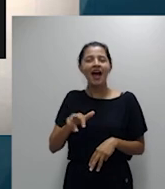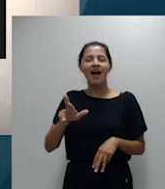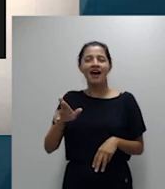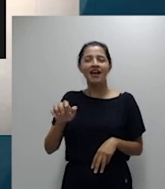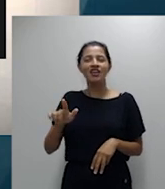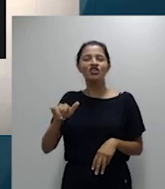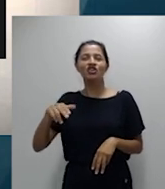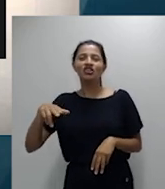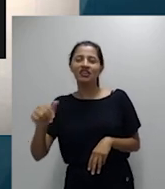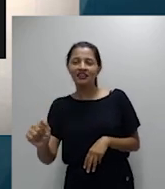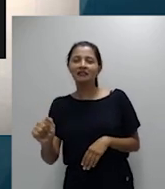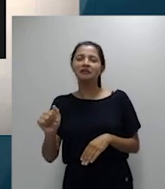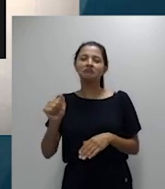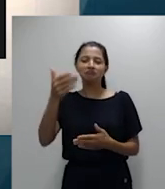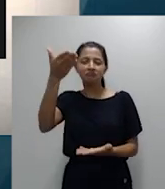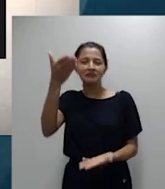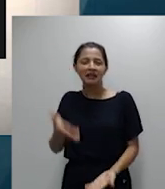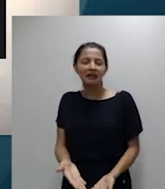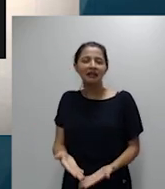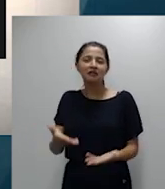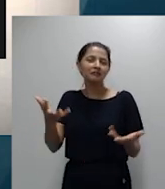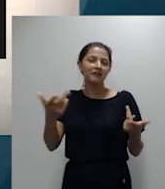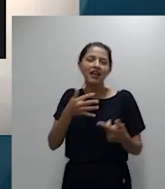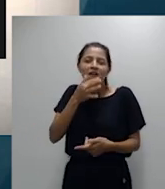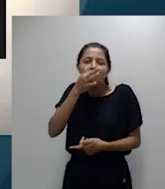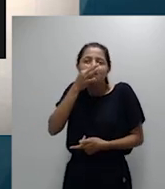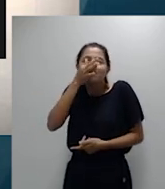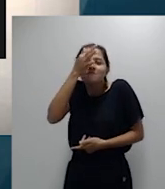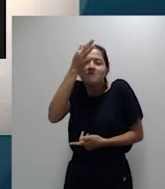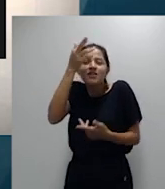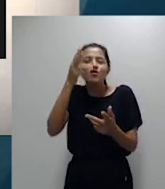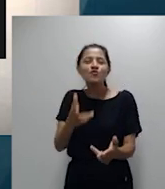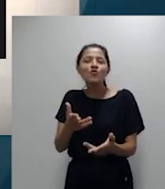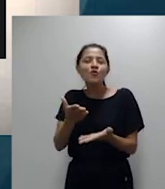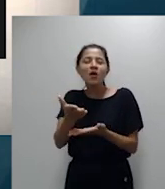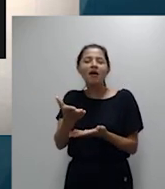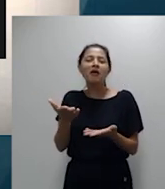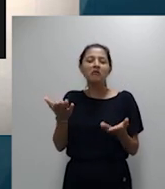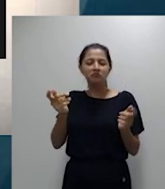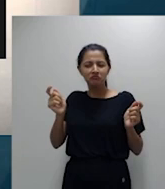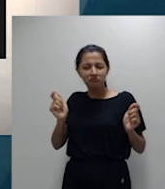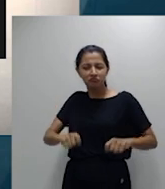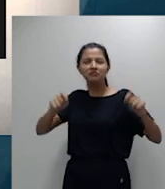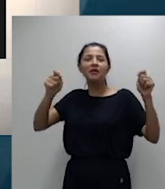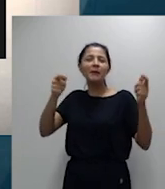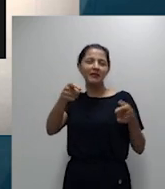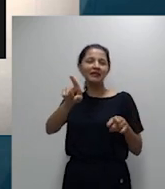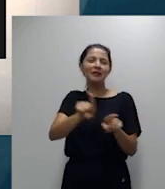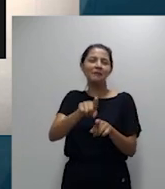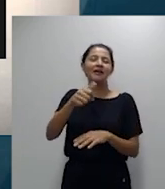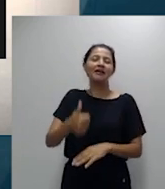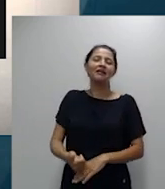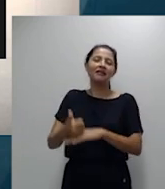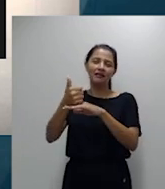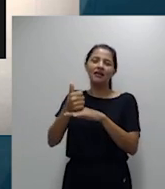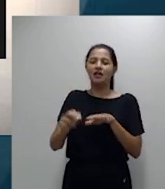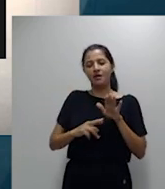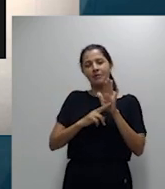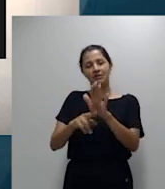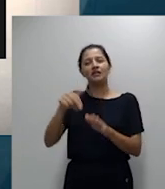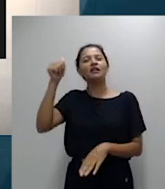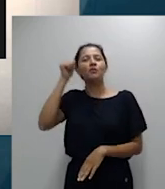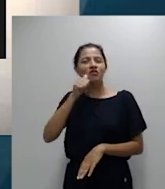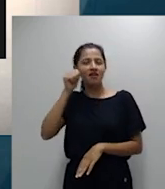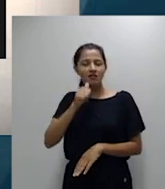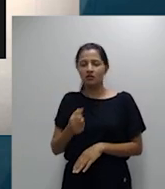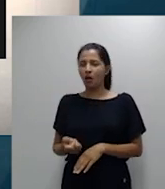que além de o número de pessoas pessoas para cima essa competência representa aqui as mulheres que não são